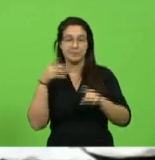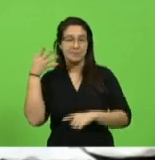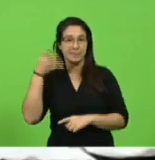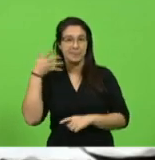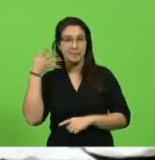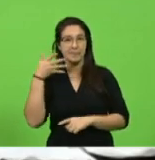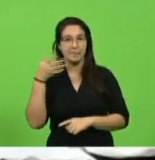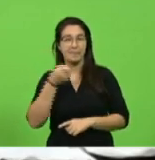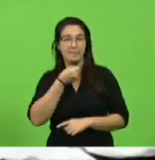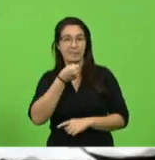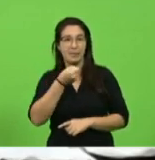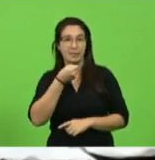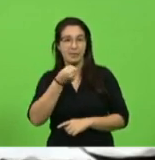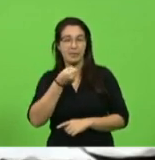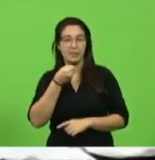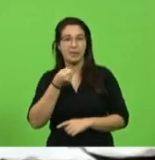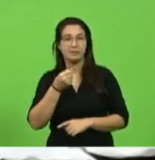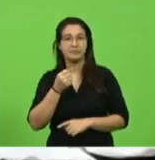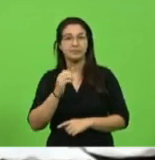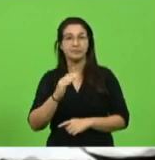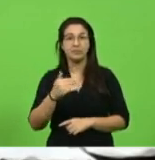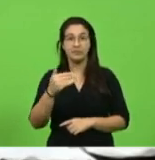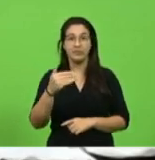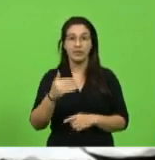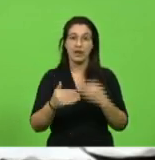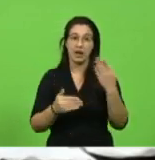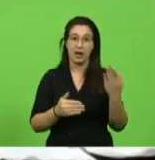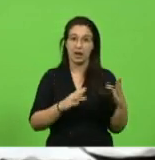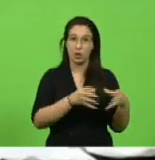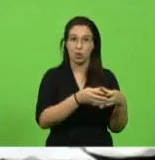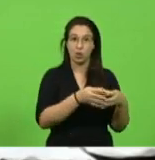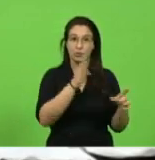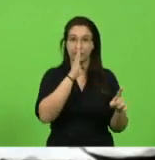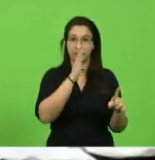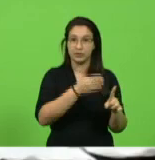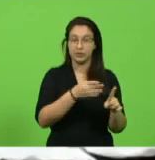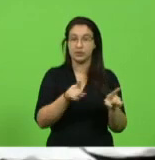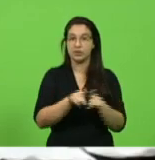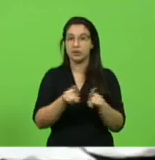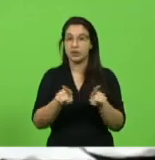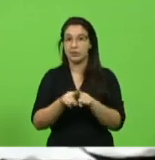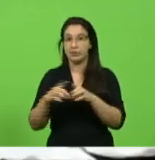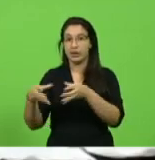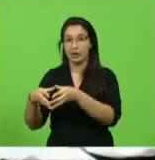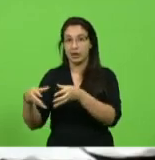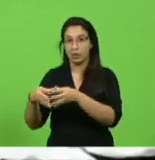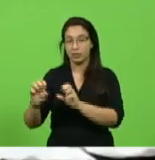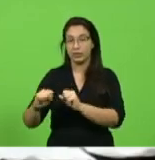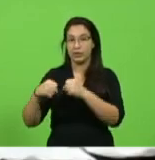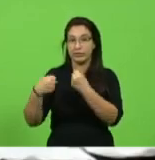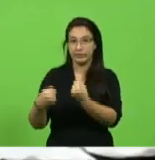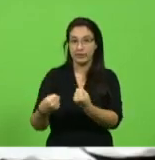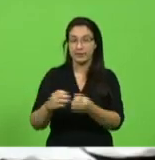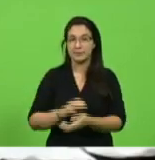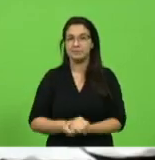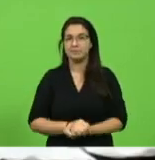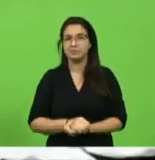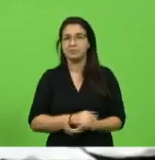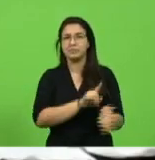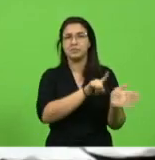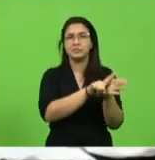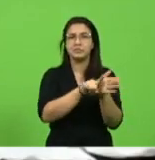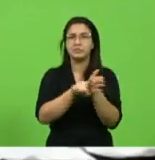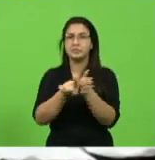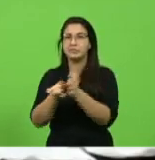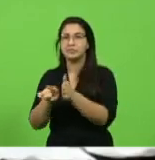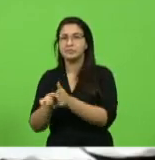da acusação e depois pela defesa, pelo denunciante e denunciado. Eu consulto